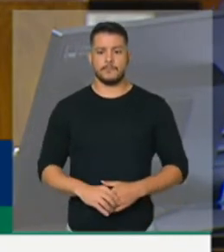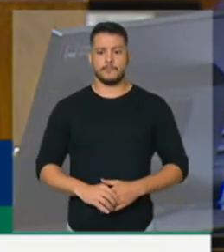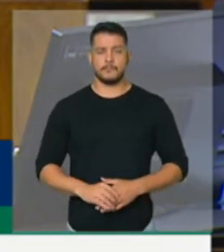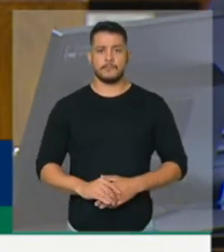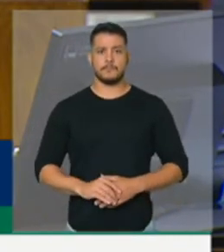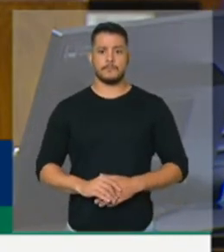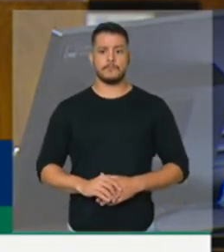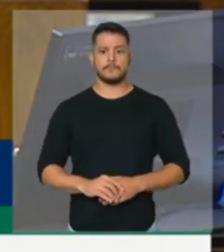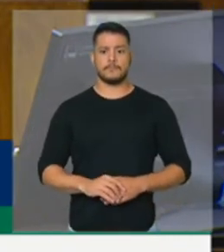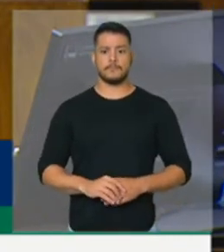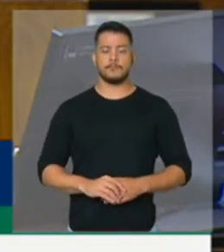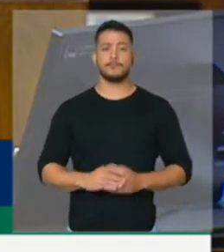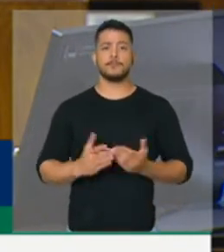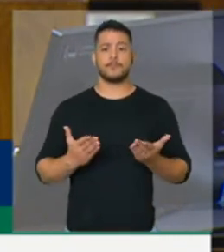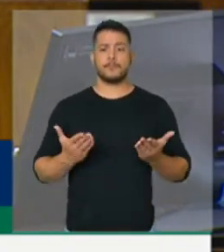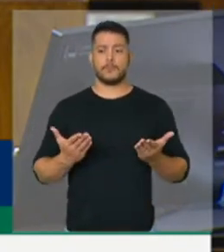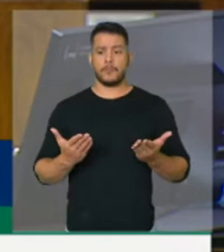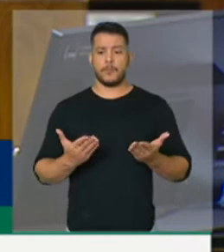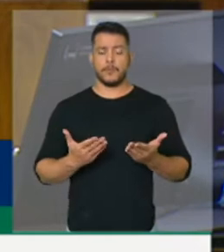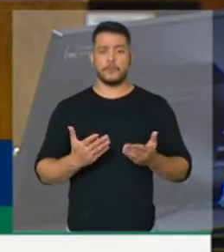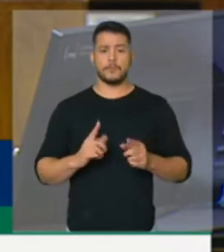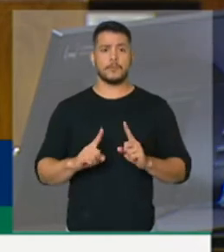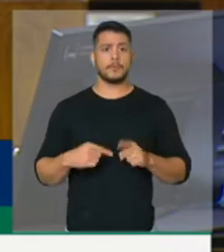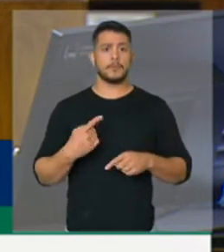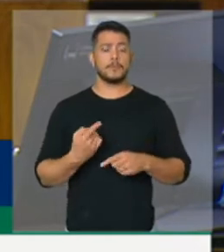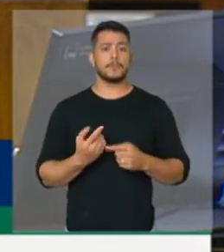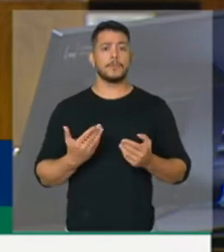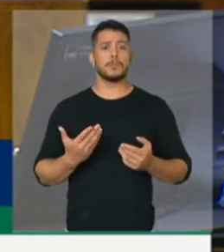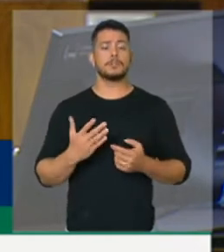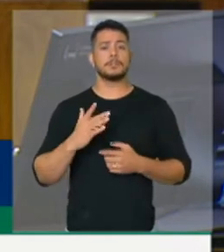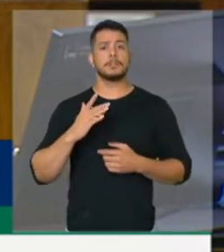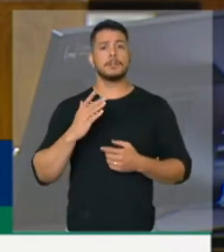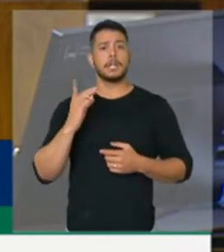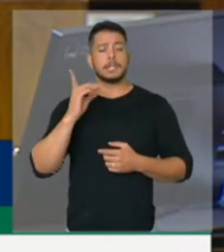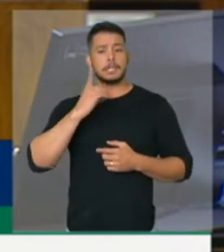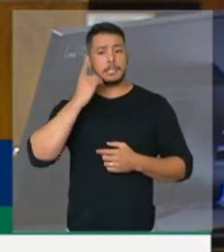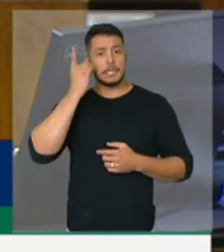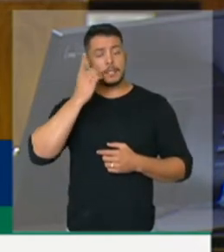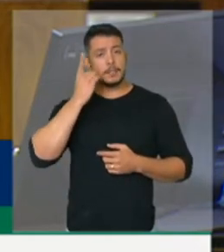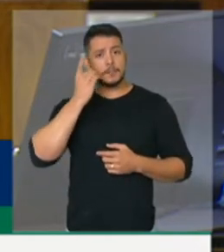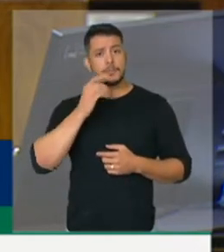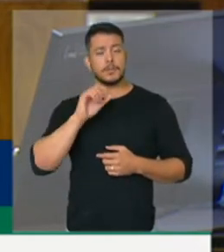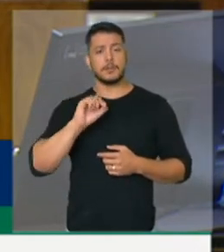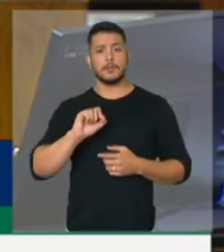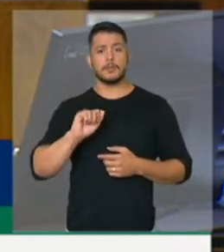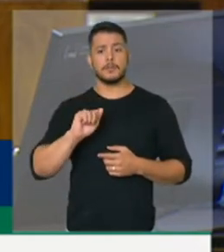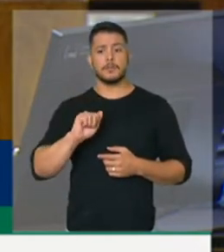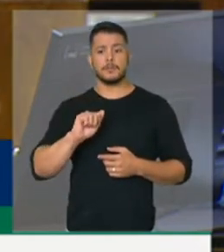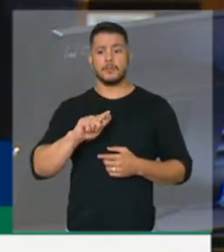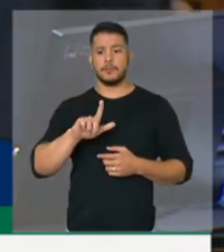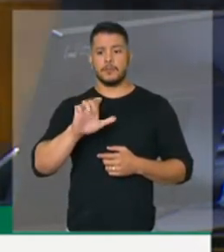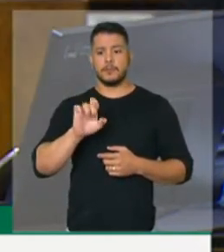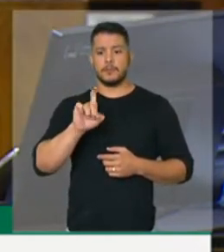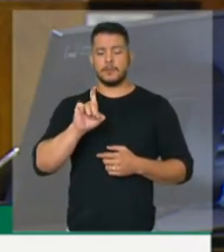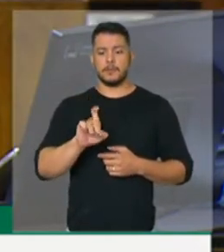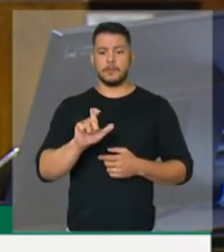Vossa Excelência. E tenho também um pedido de tempo de liderança do deputado Eli Borges, pela Solidariedade. Senhor presidente.